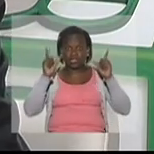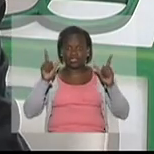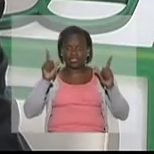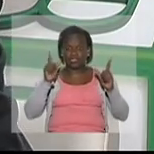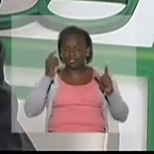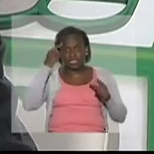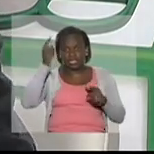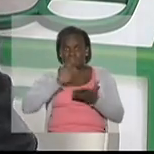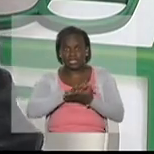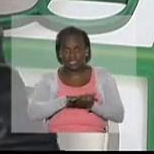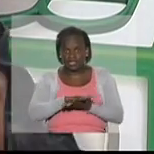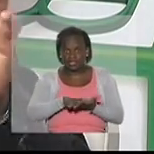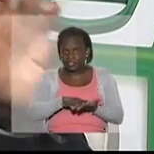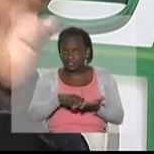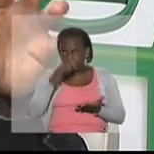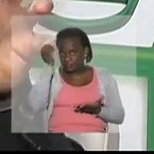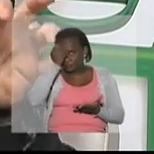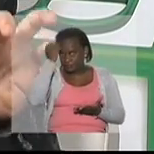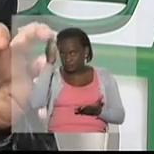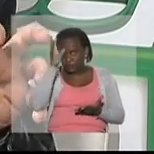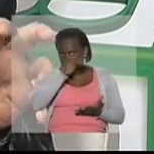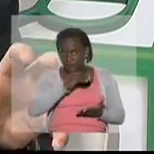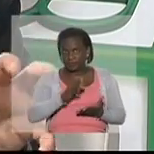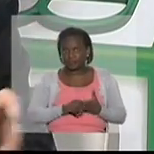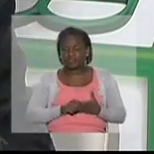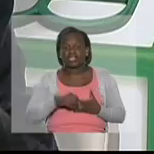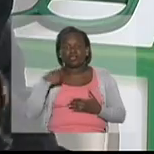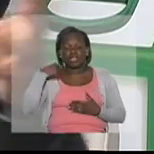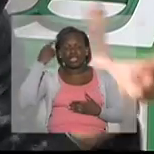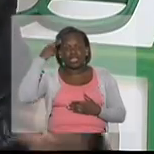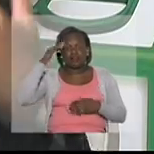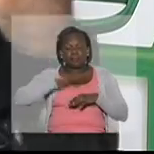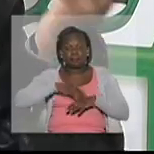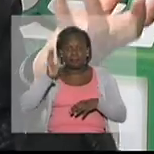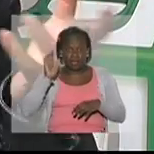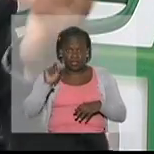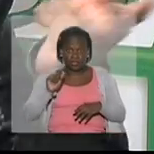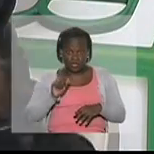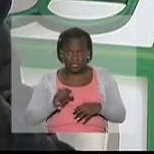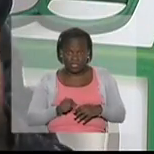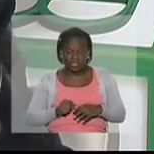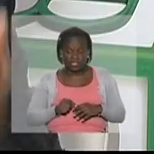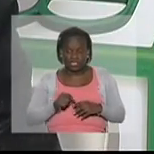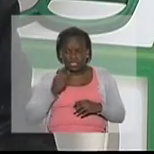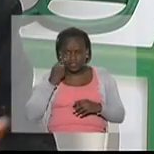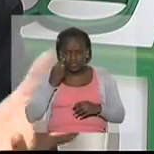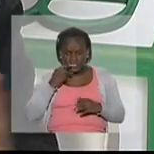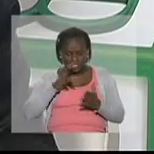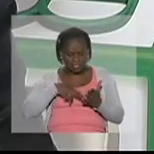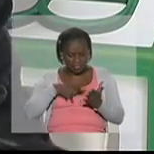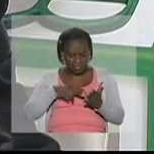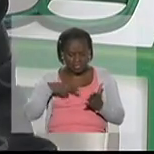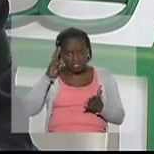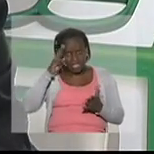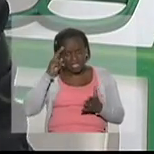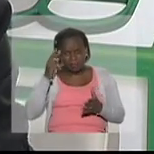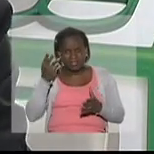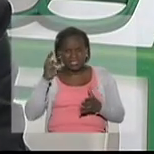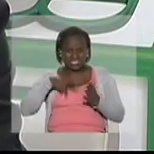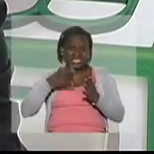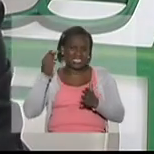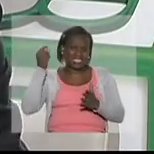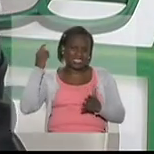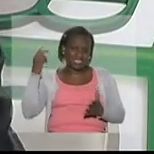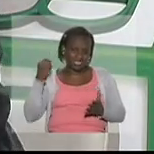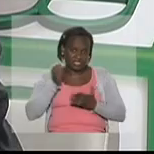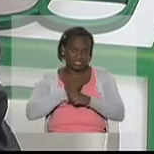de nada. E uma das cenas que mais me marca, eu relendo agora, como eu indiquei, eu falei, vou dar uma olhada, ver se eu me lembro, né? Que faz tantos anos